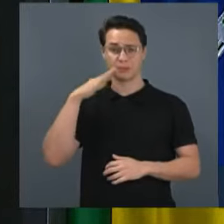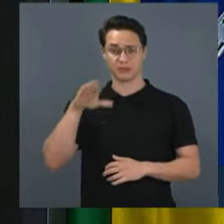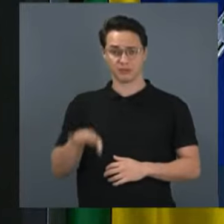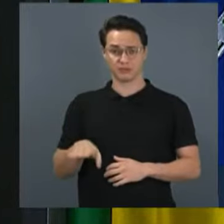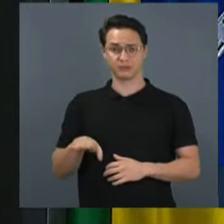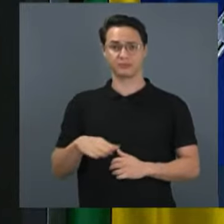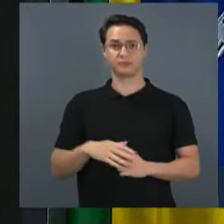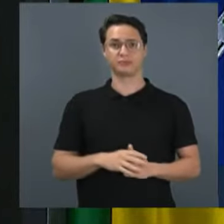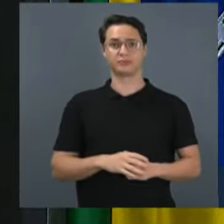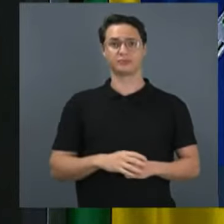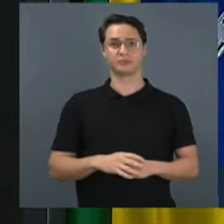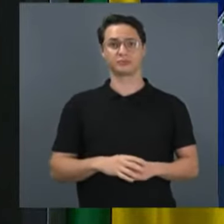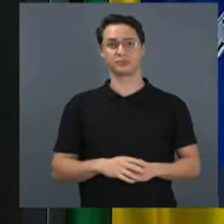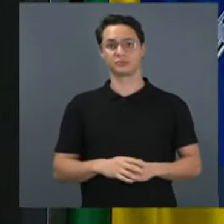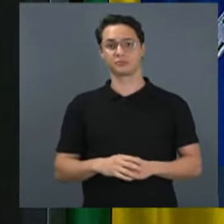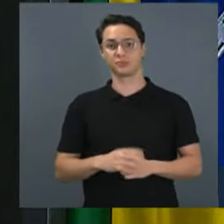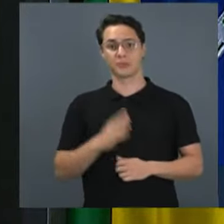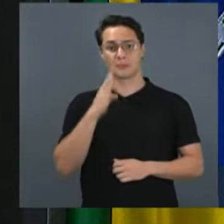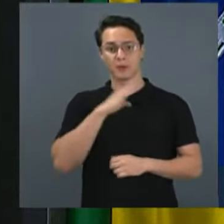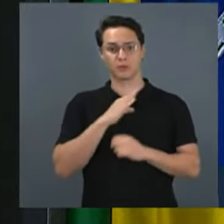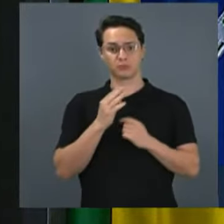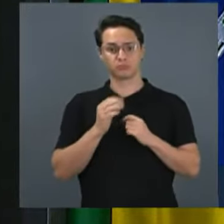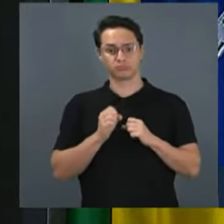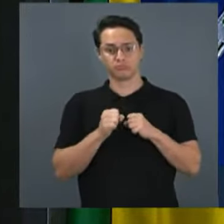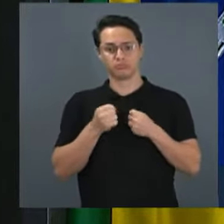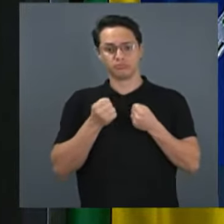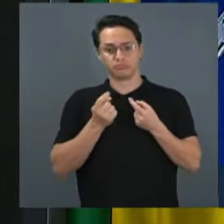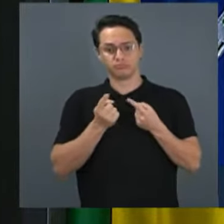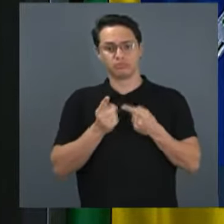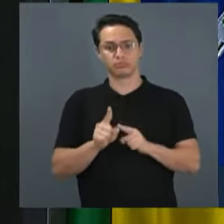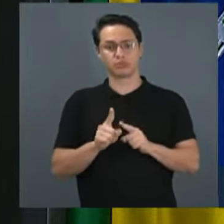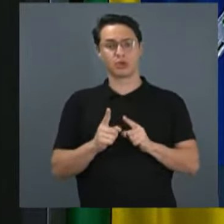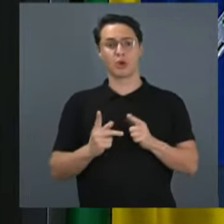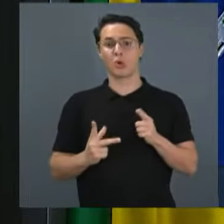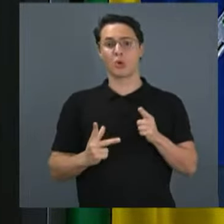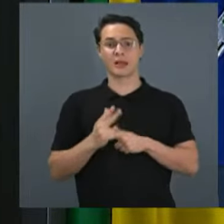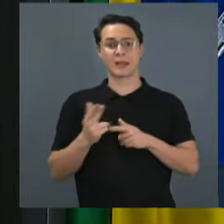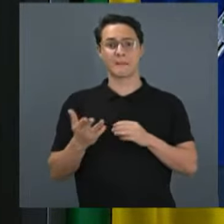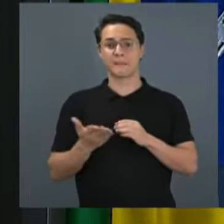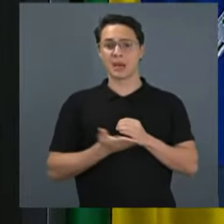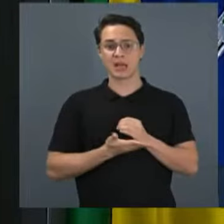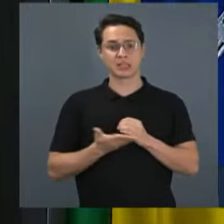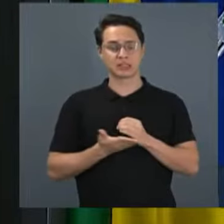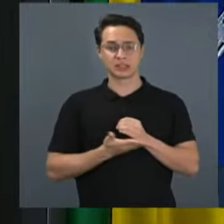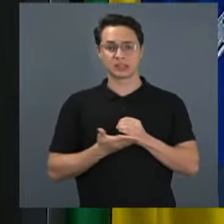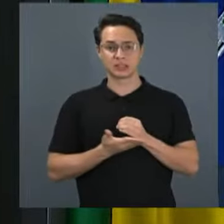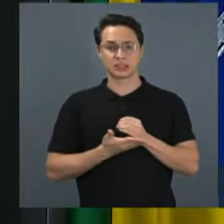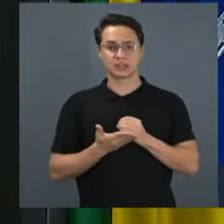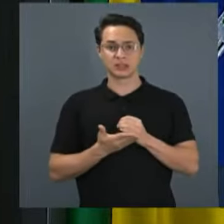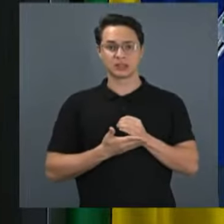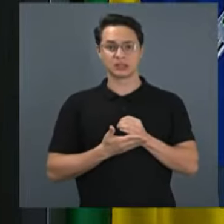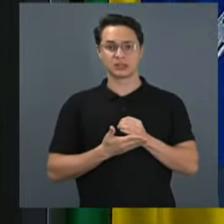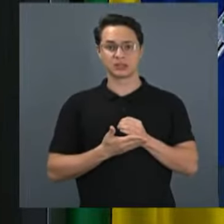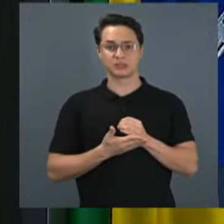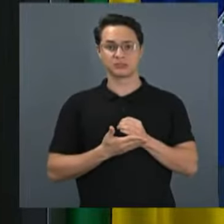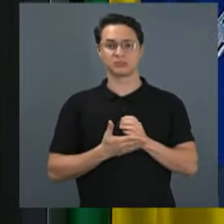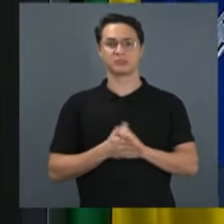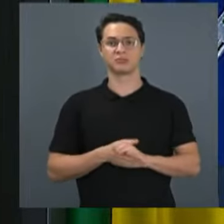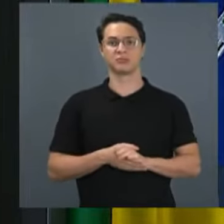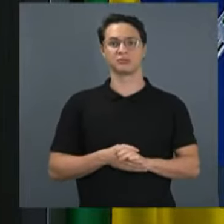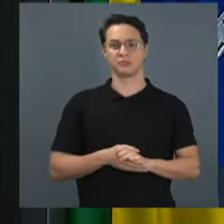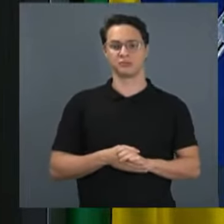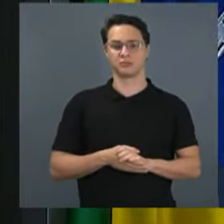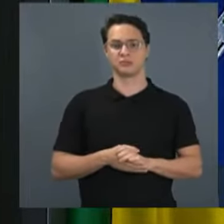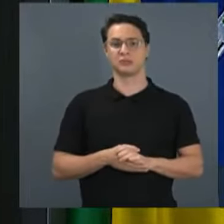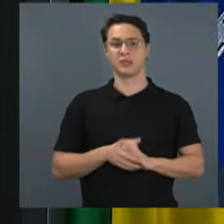casa, tem que ser combatido e cortado pela raiz. Pela raiz. O